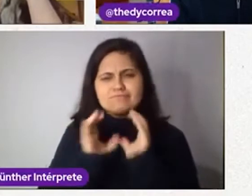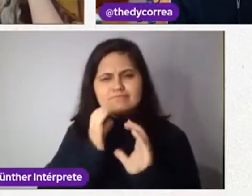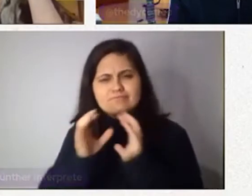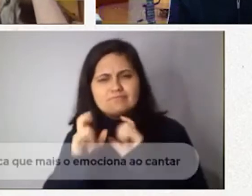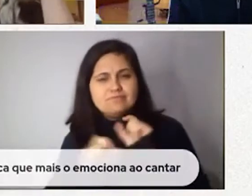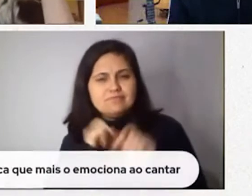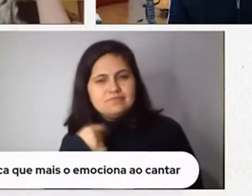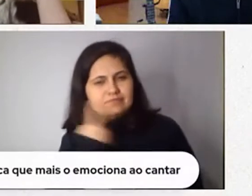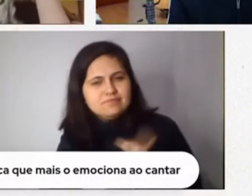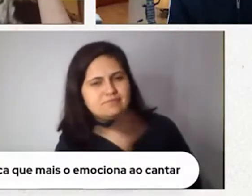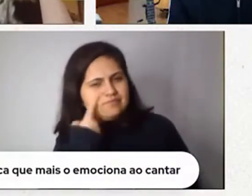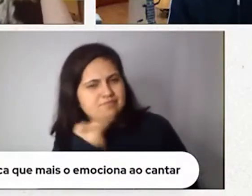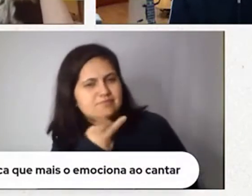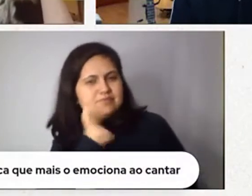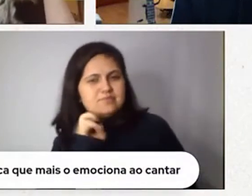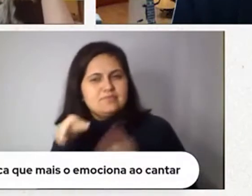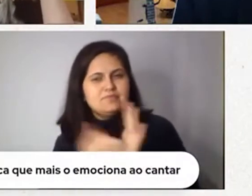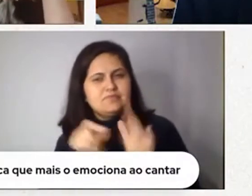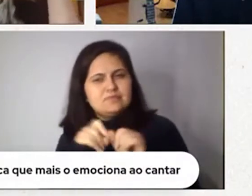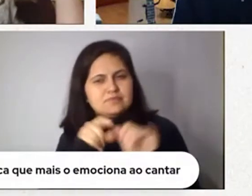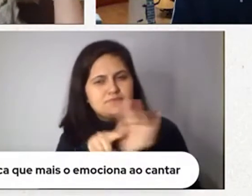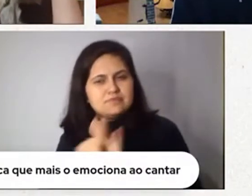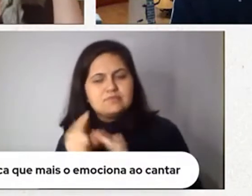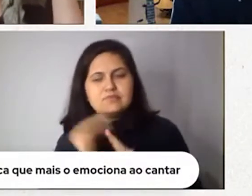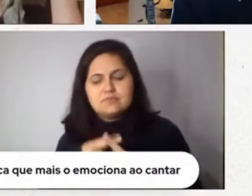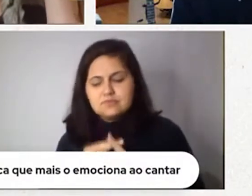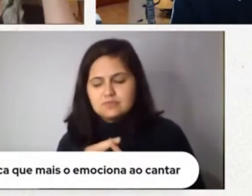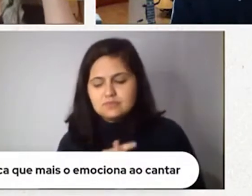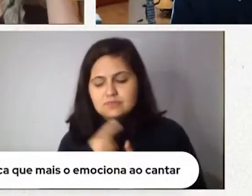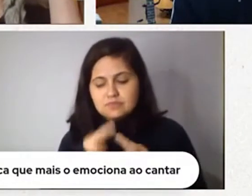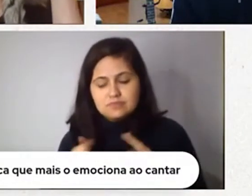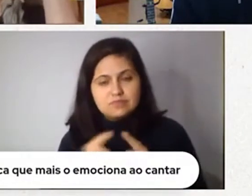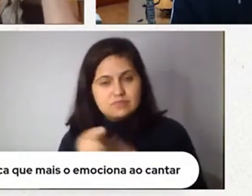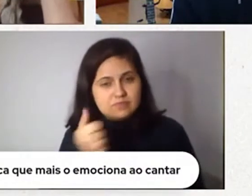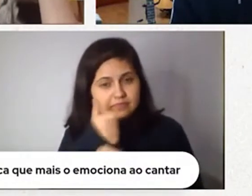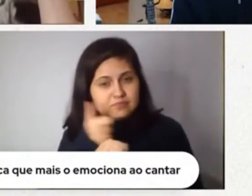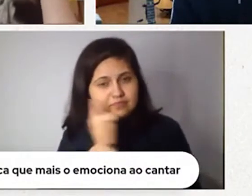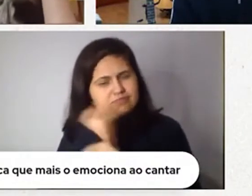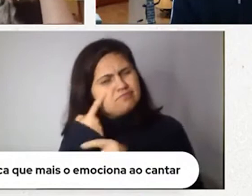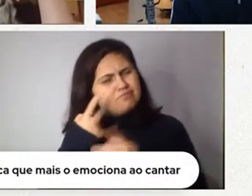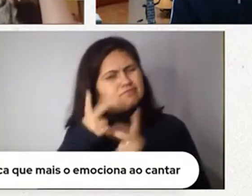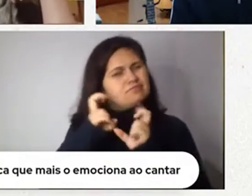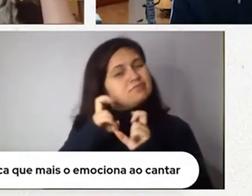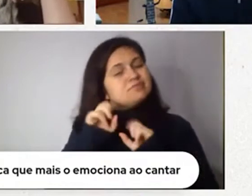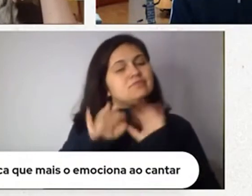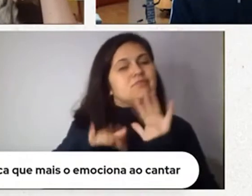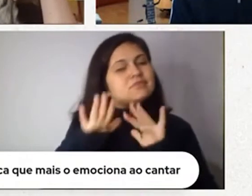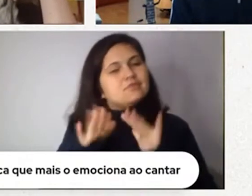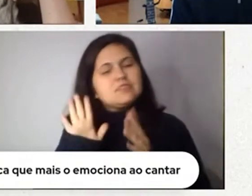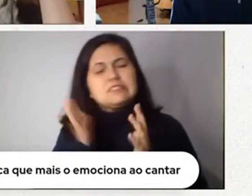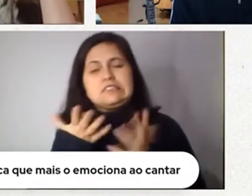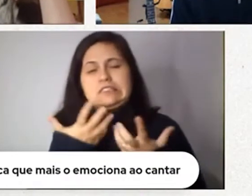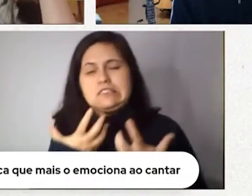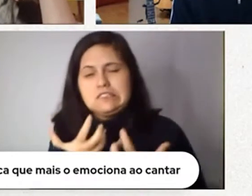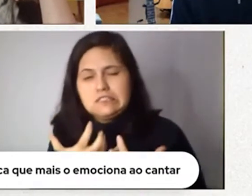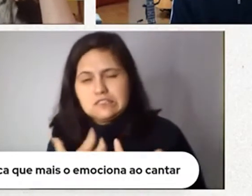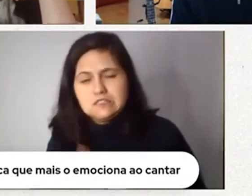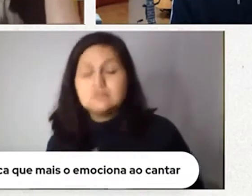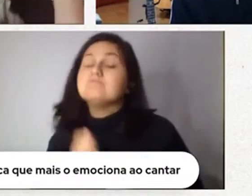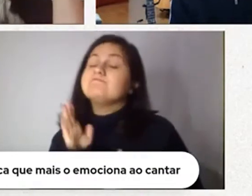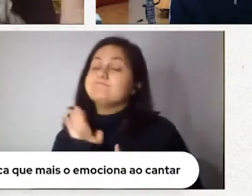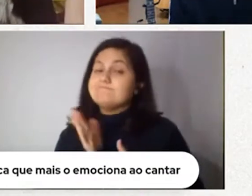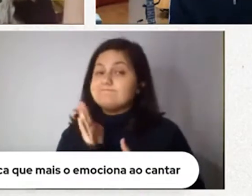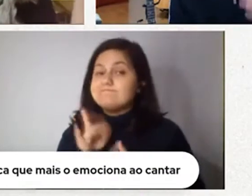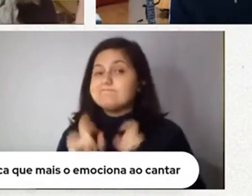gente vê. Eu até fiz essa pergunta porque tem músicos que tu percebe, né, que de repente já estão meio cansados de